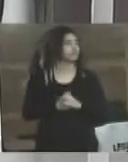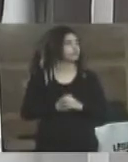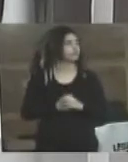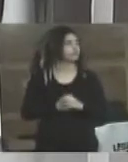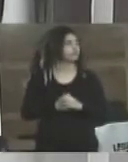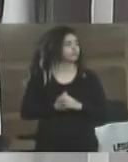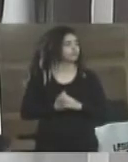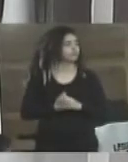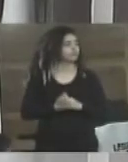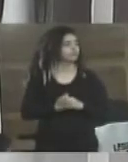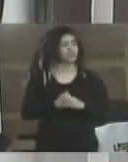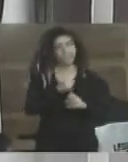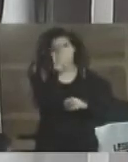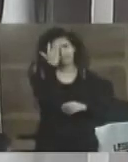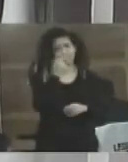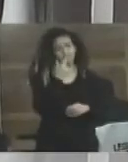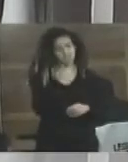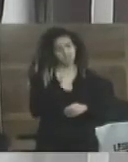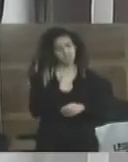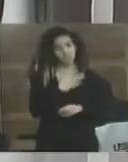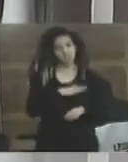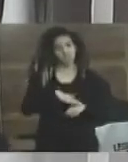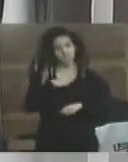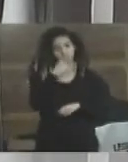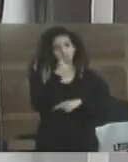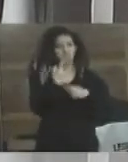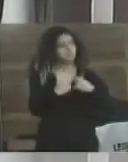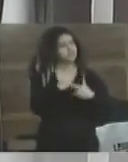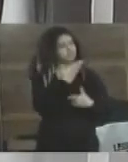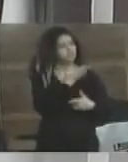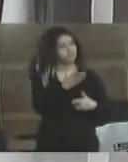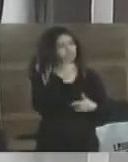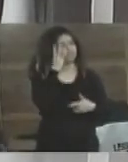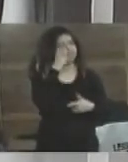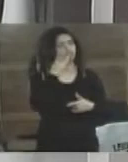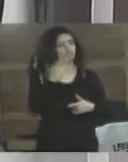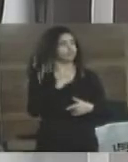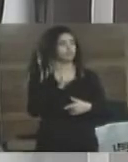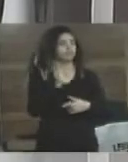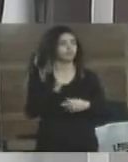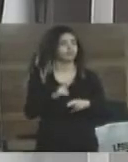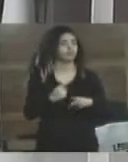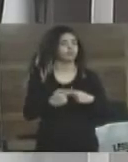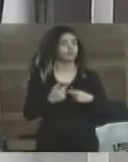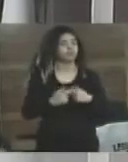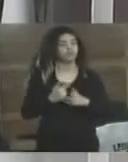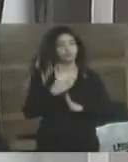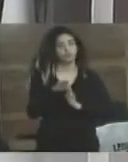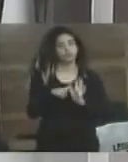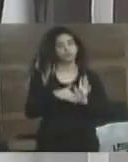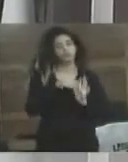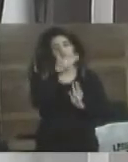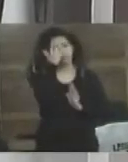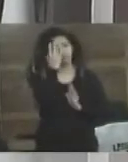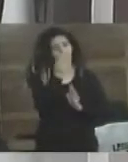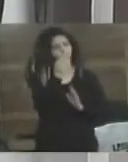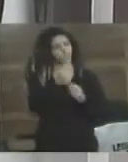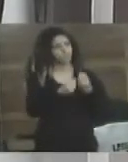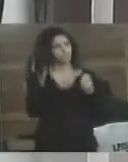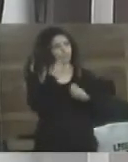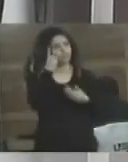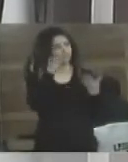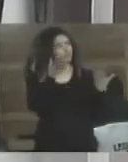poxa, hoje você está mais bonito, por que você se tornou vereador? Não. Não por isso, porque todos que estão vereador